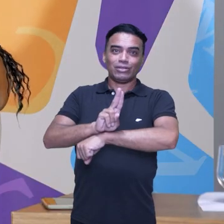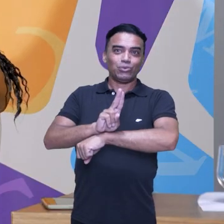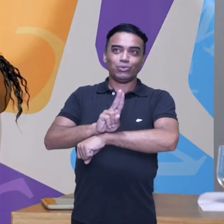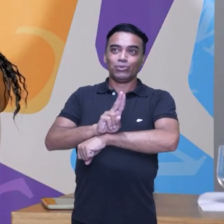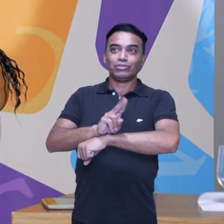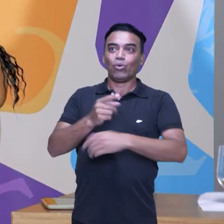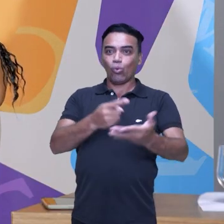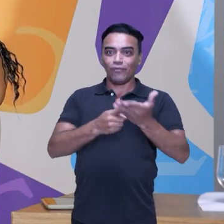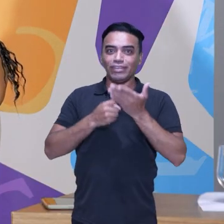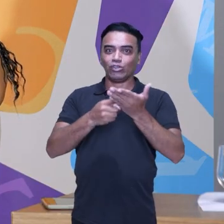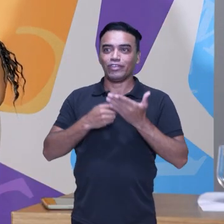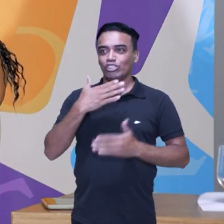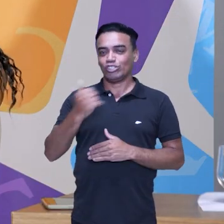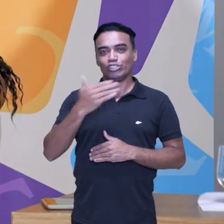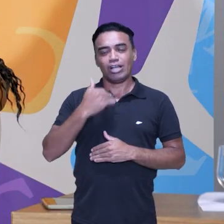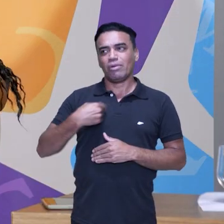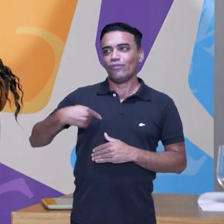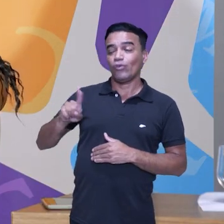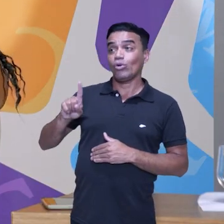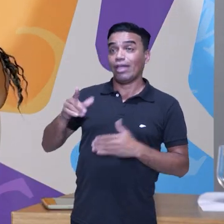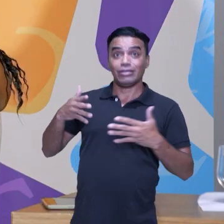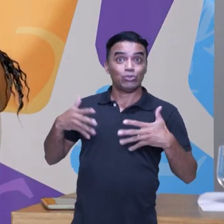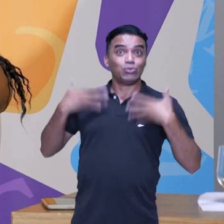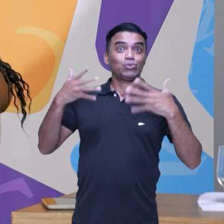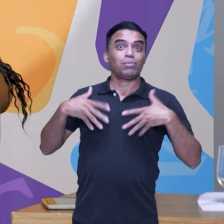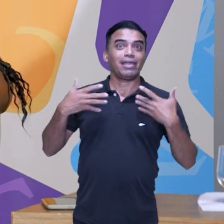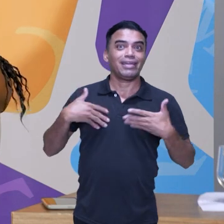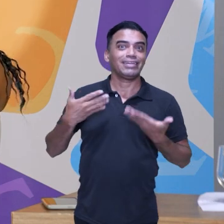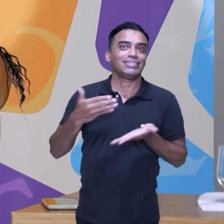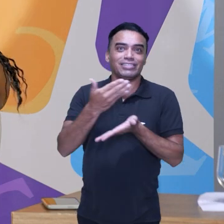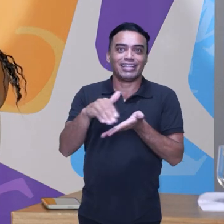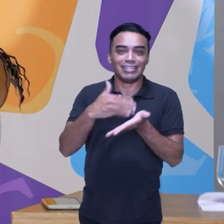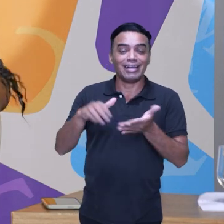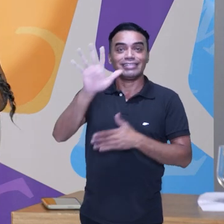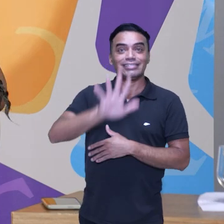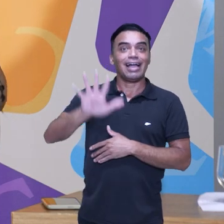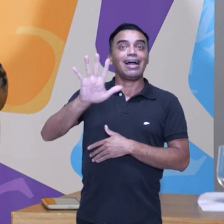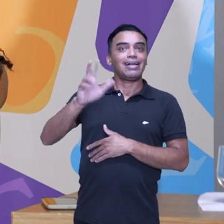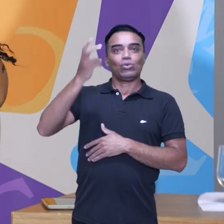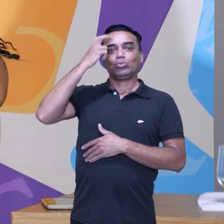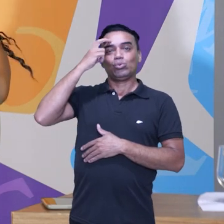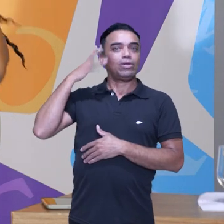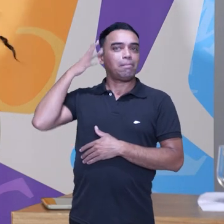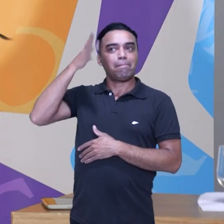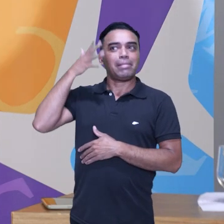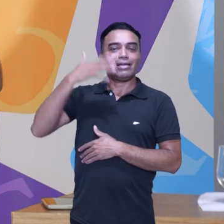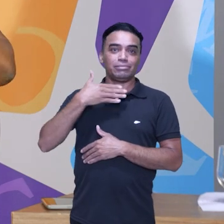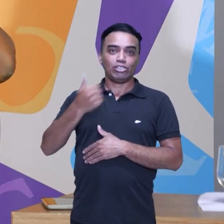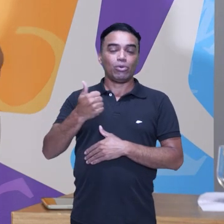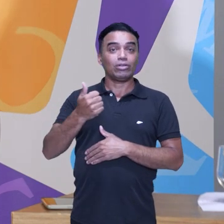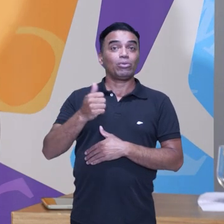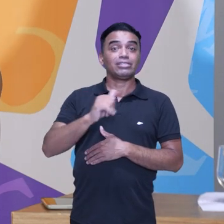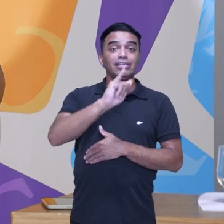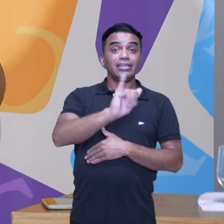hora um convite para estar... Esses dias eu fui muito surpreendida, o Leone, do secretário de Estado de Cultura, me convidou para uma palestra, depois o pessoal do IFAM.